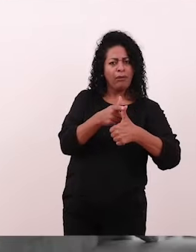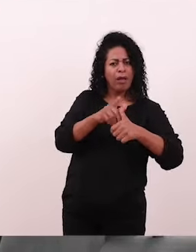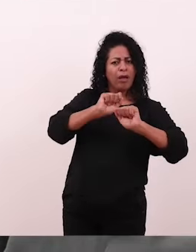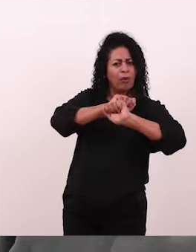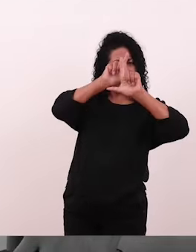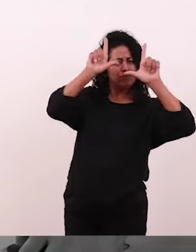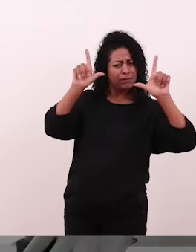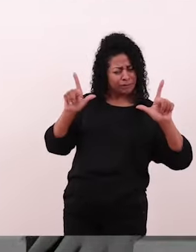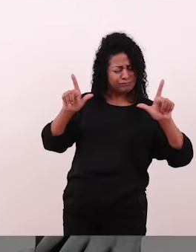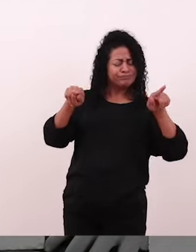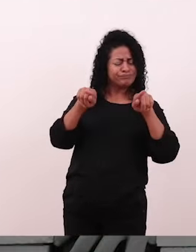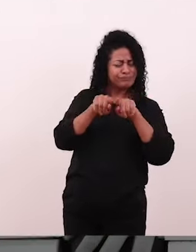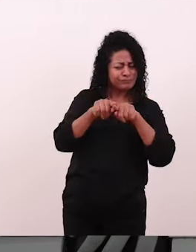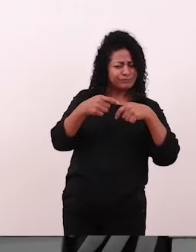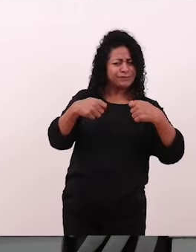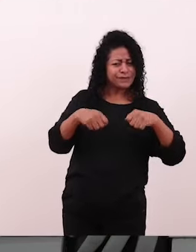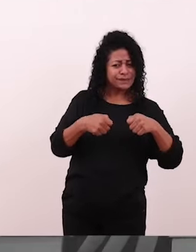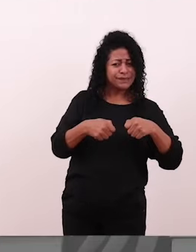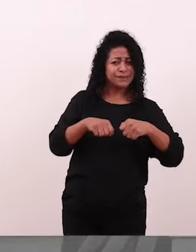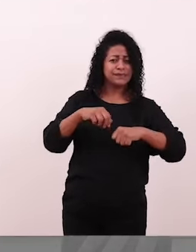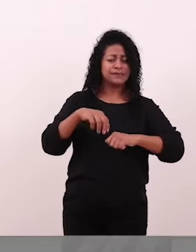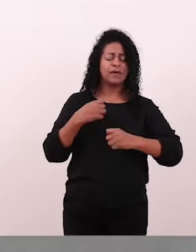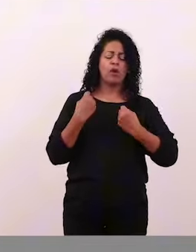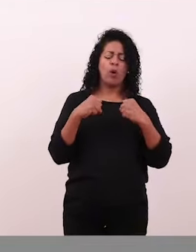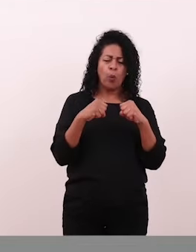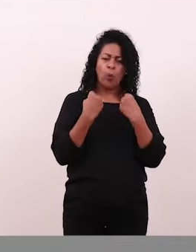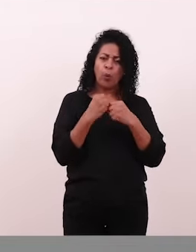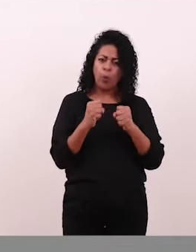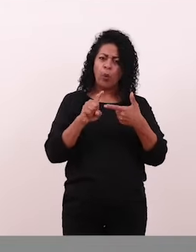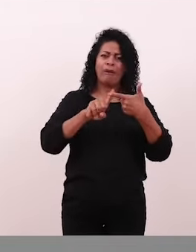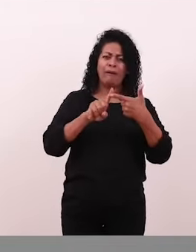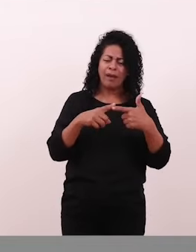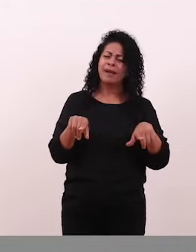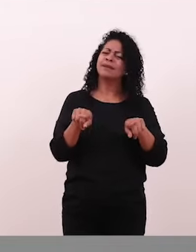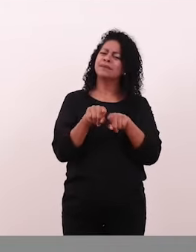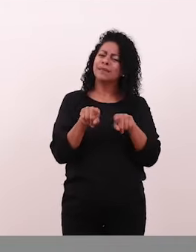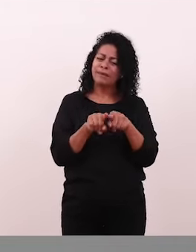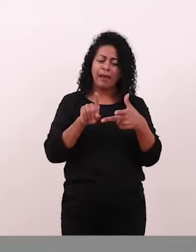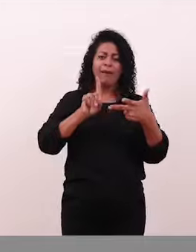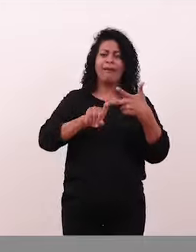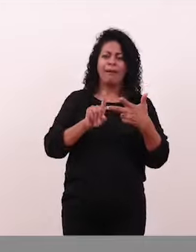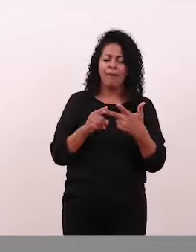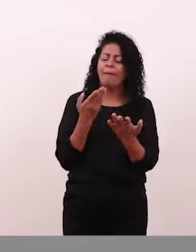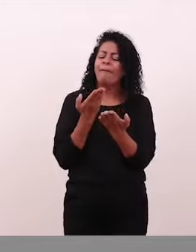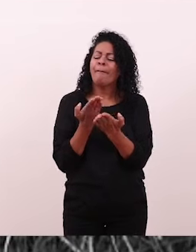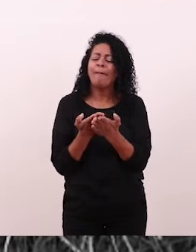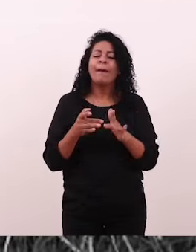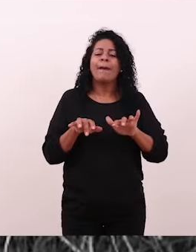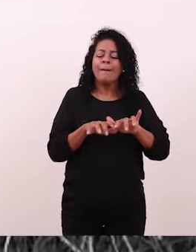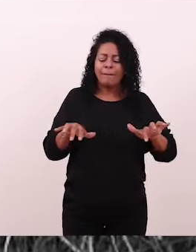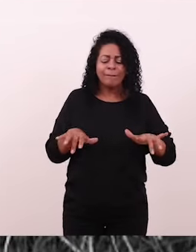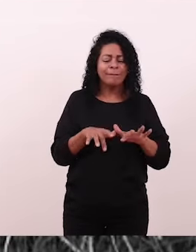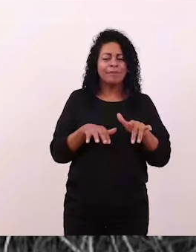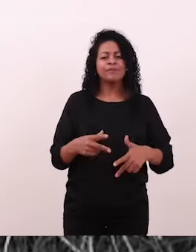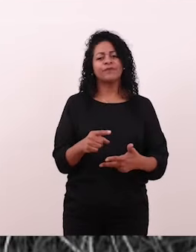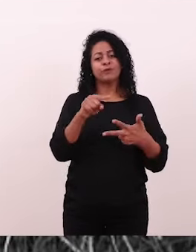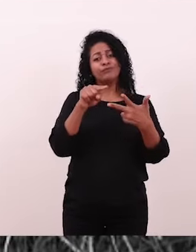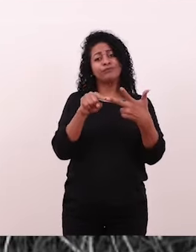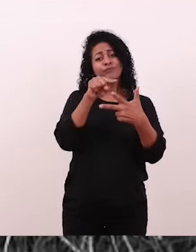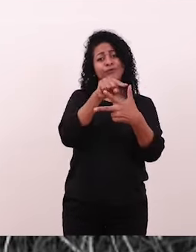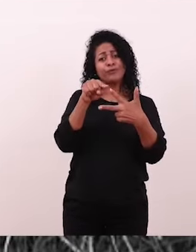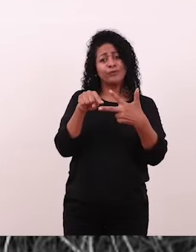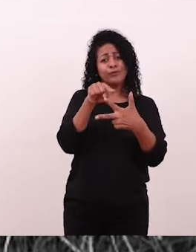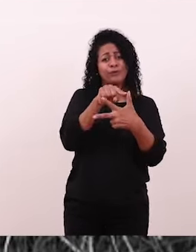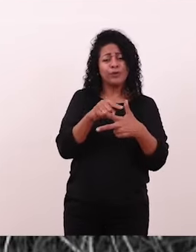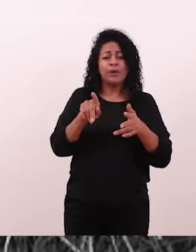tinha que acordar cedo, porque eu tinha que então fazer academia também e estudar piano. Foram duas